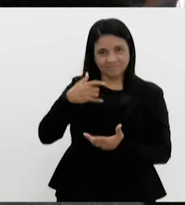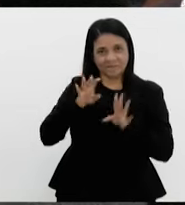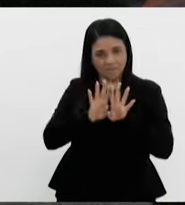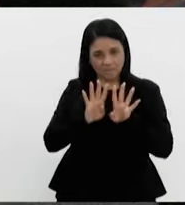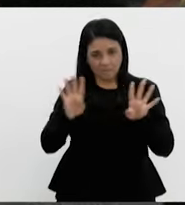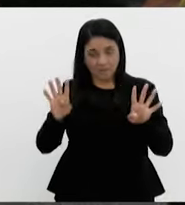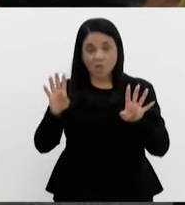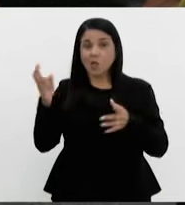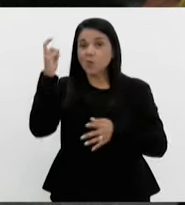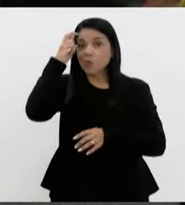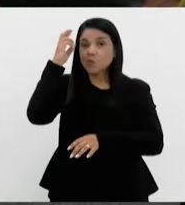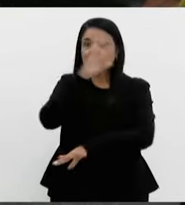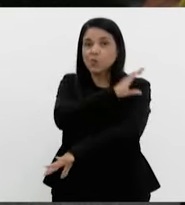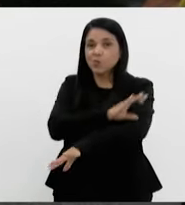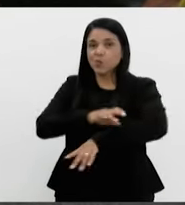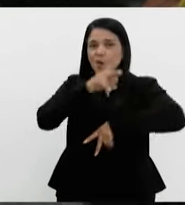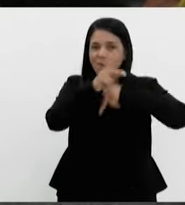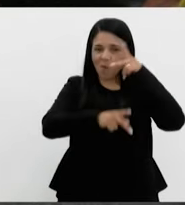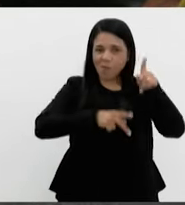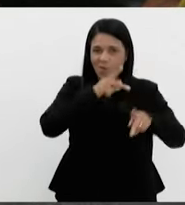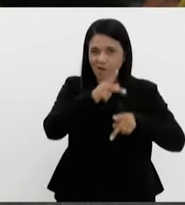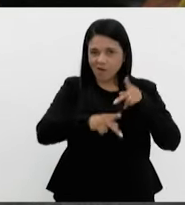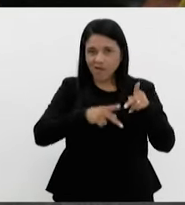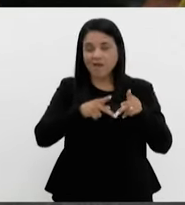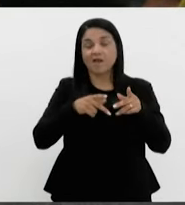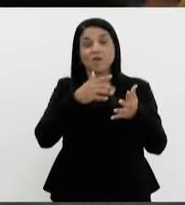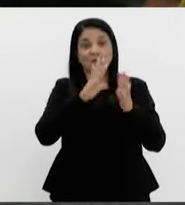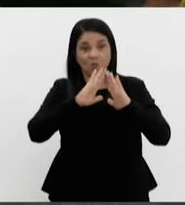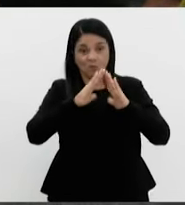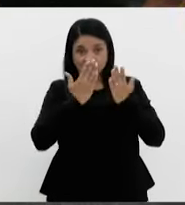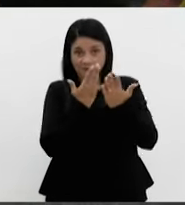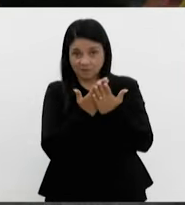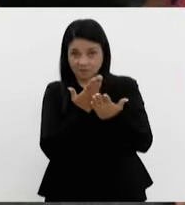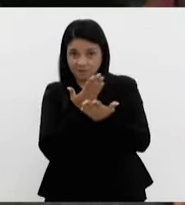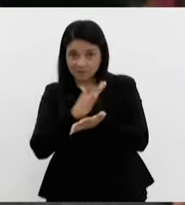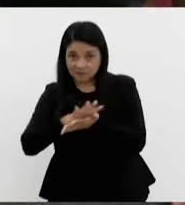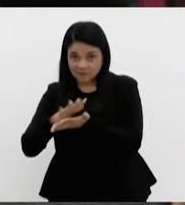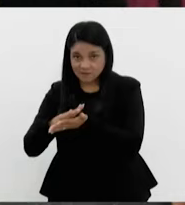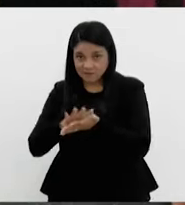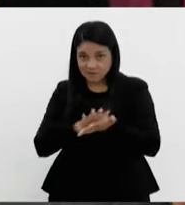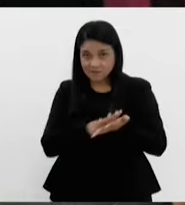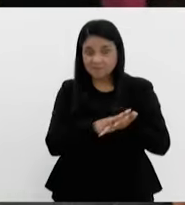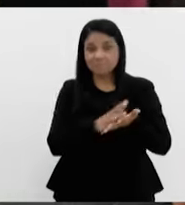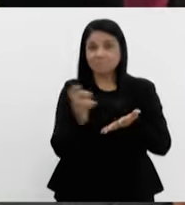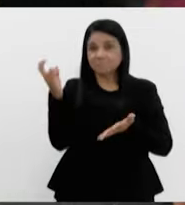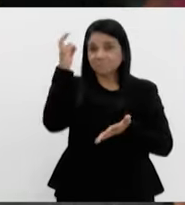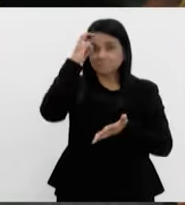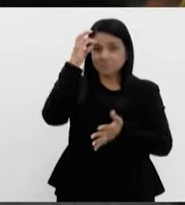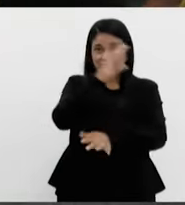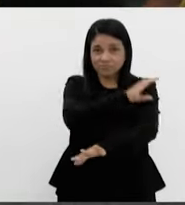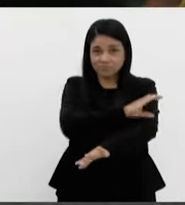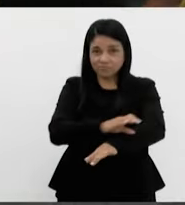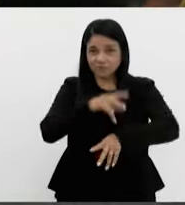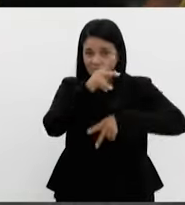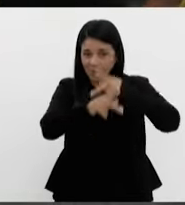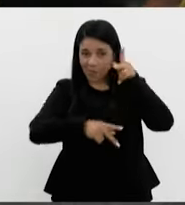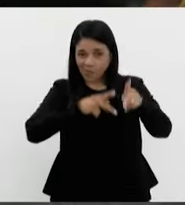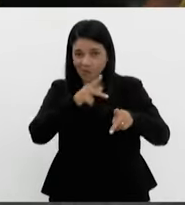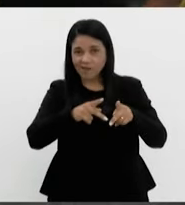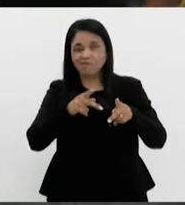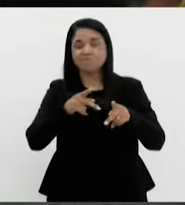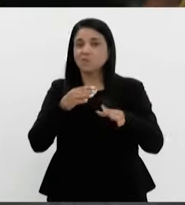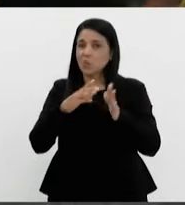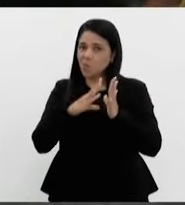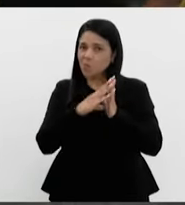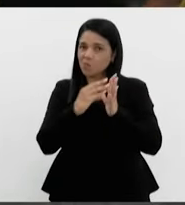é importante que o samba, como uma manifestação gigante e genuína da cultura popular, também siga o fazendo. Então,